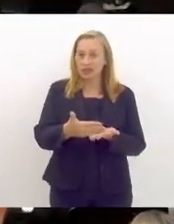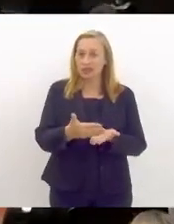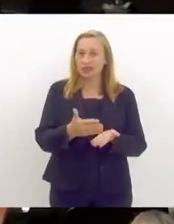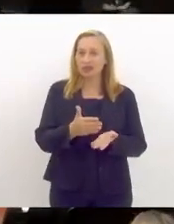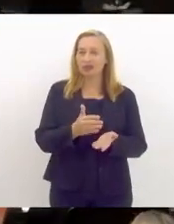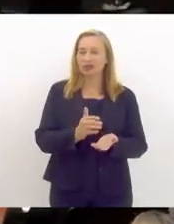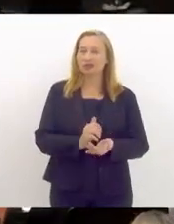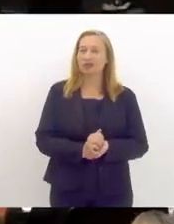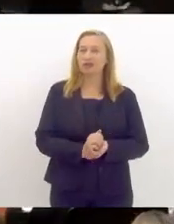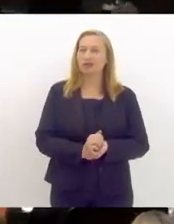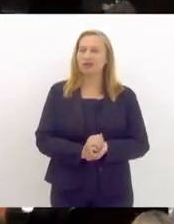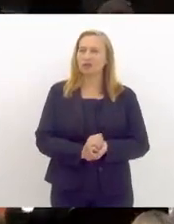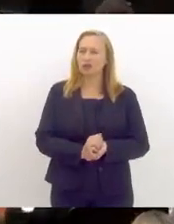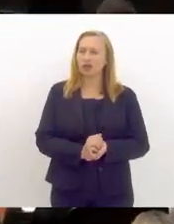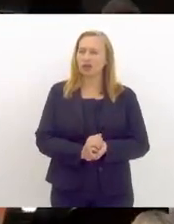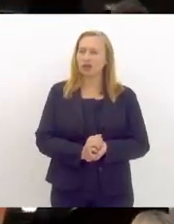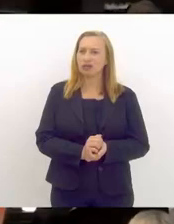nominal.